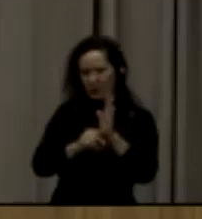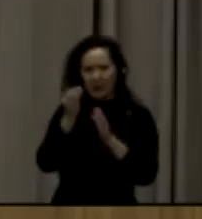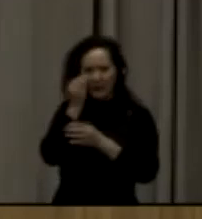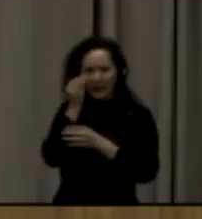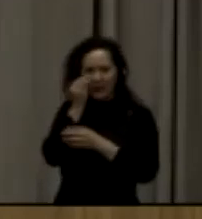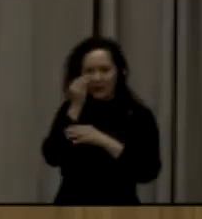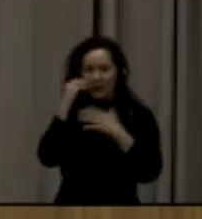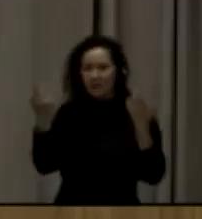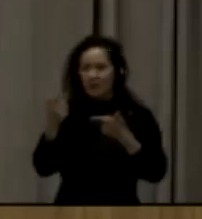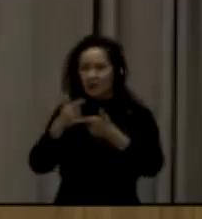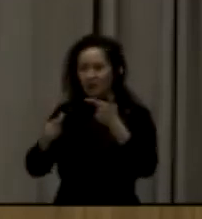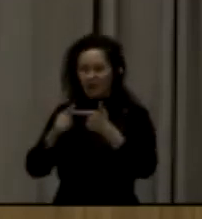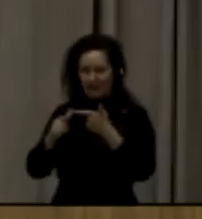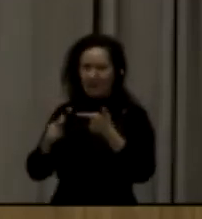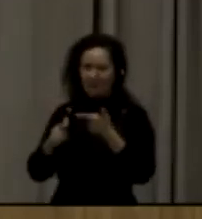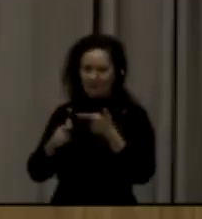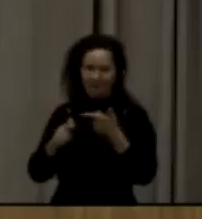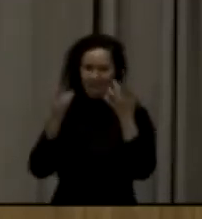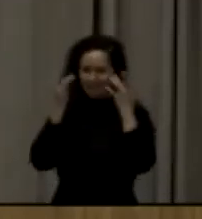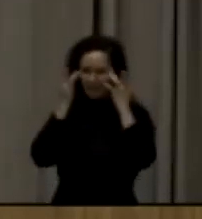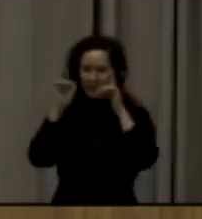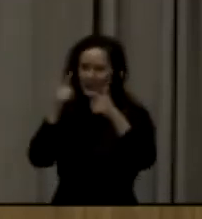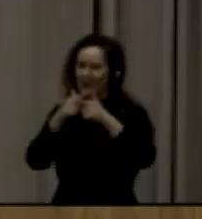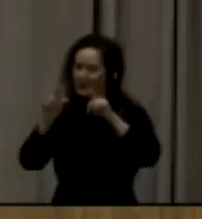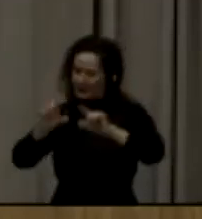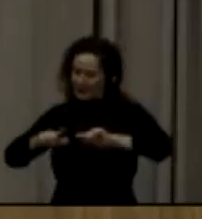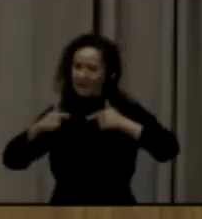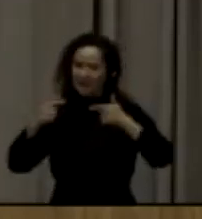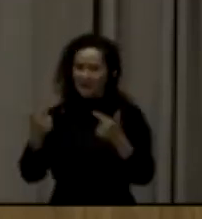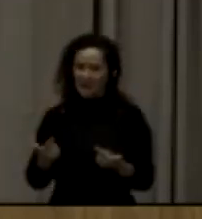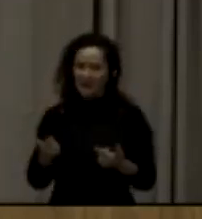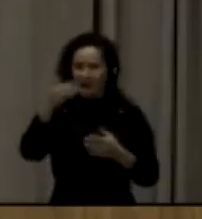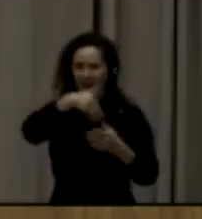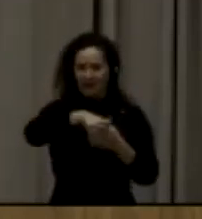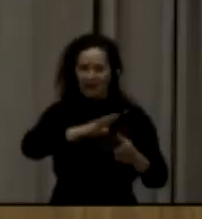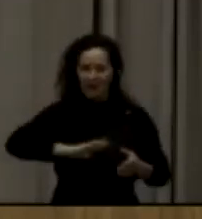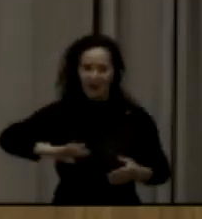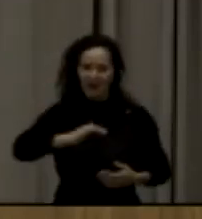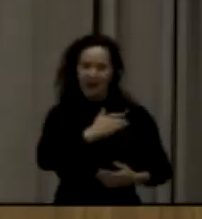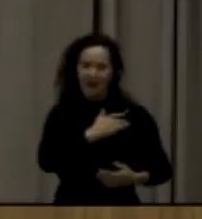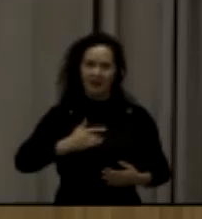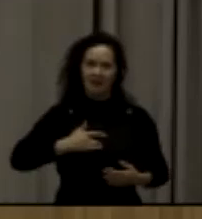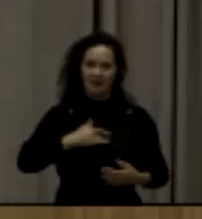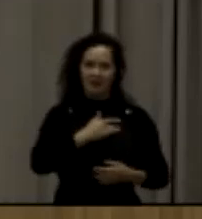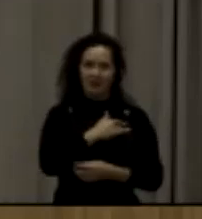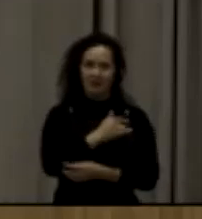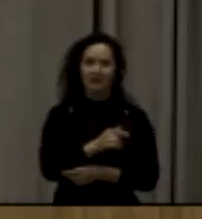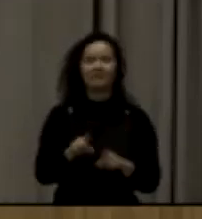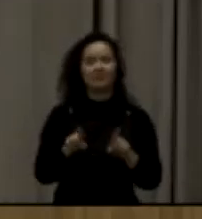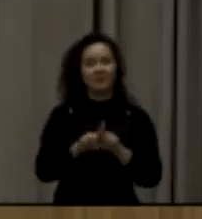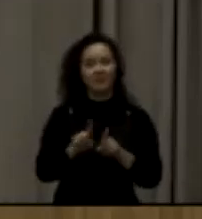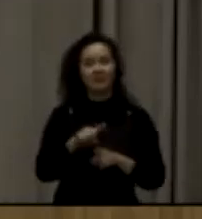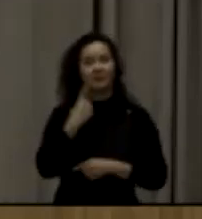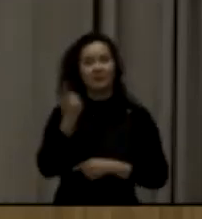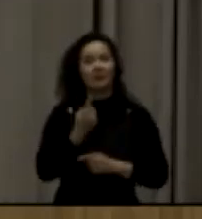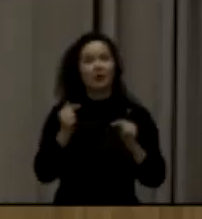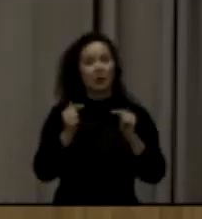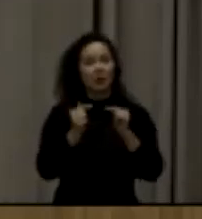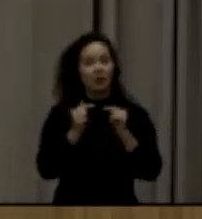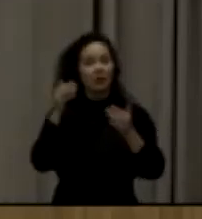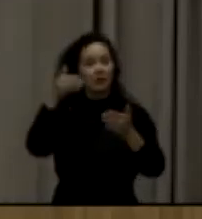do dilema, ou seja, dos problemas que são enfrentados no, na área da saúde. E isso também tem a